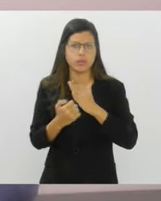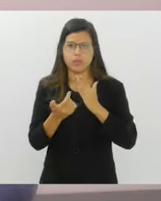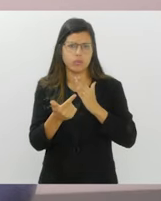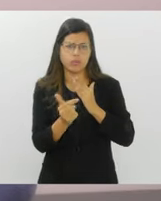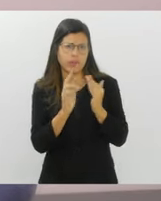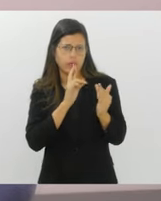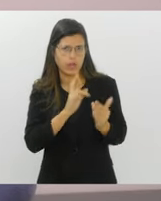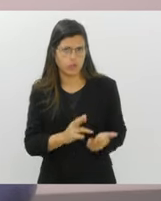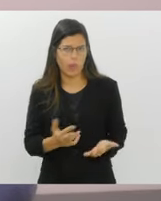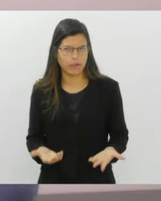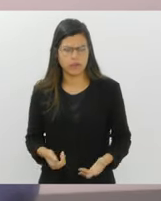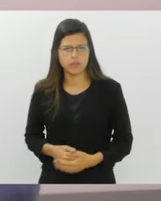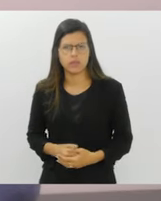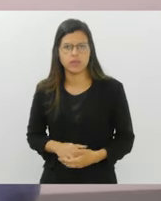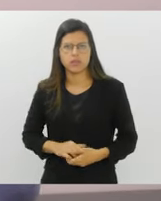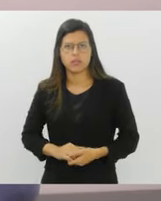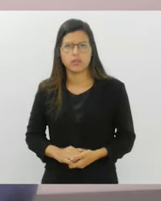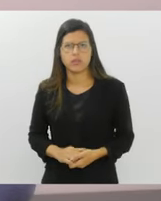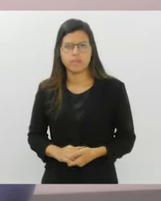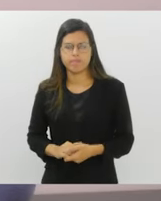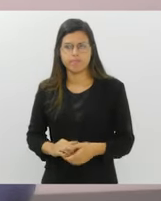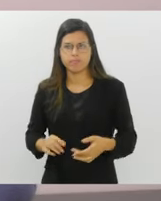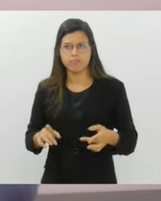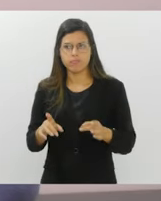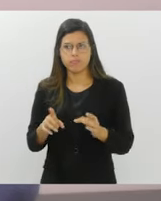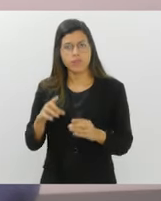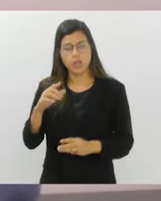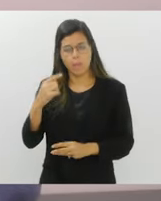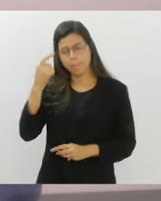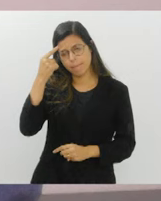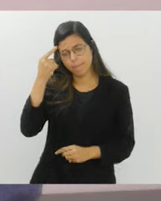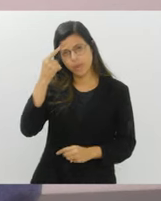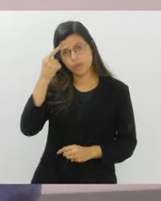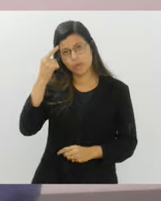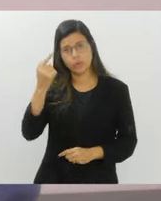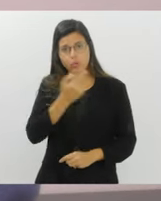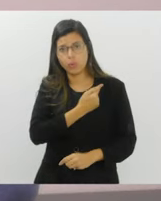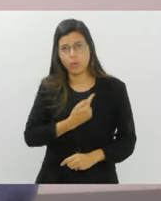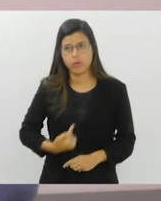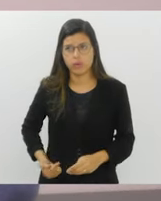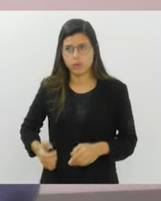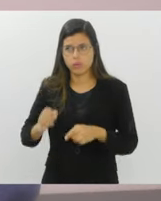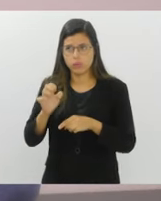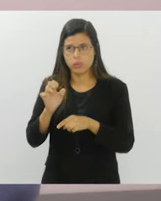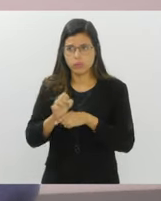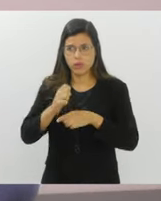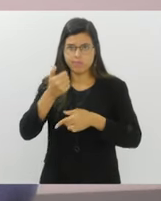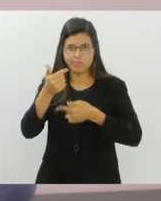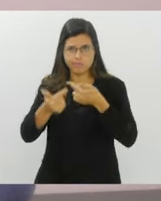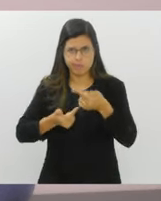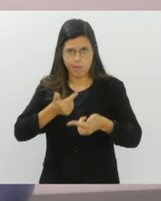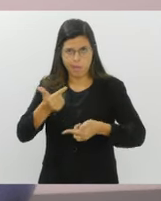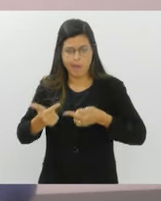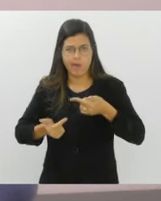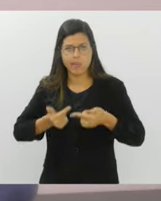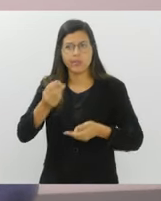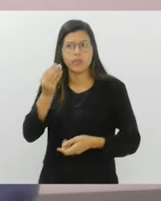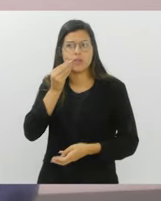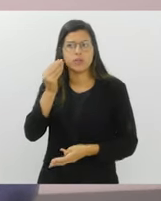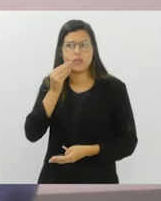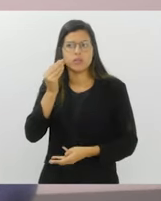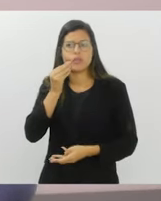resultado. E, imagino eu, o governo do Estado venha trabalhando para encontrar a saída, desde